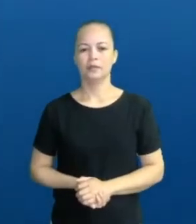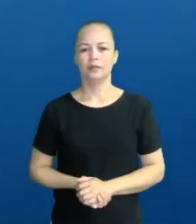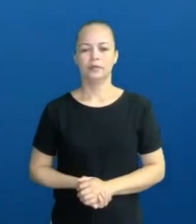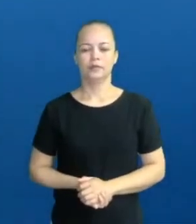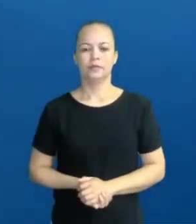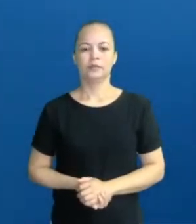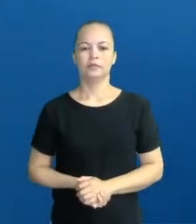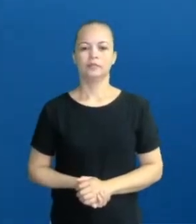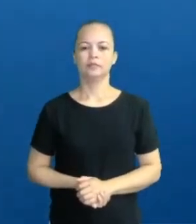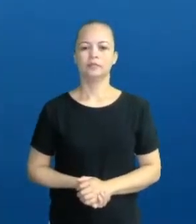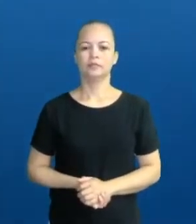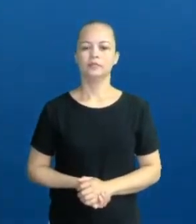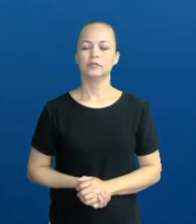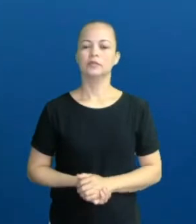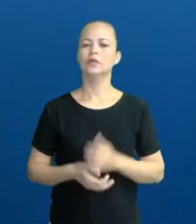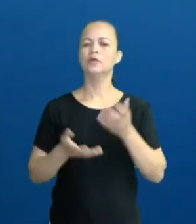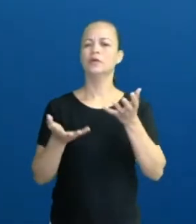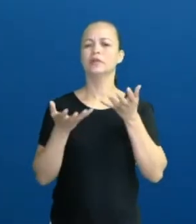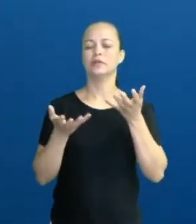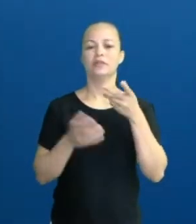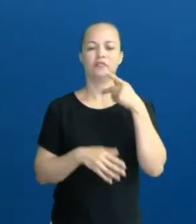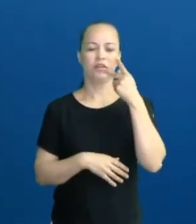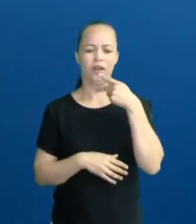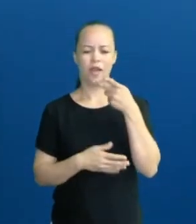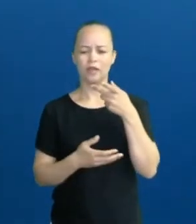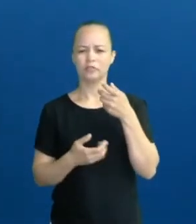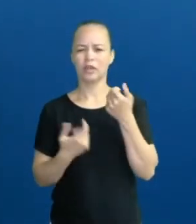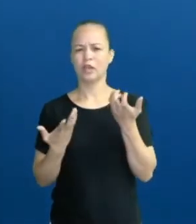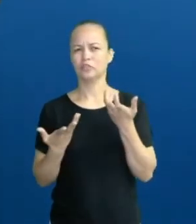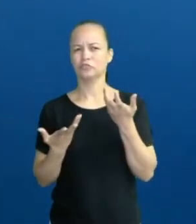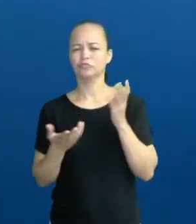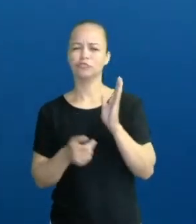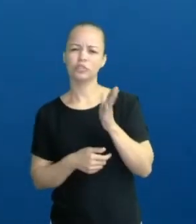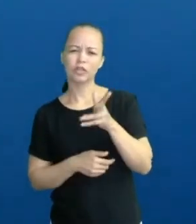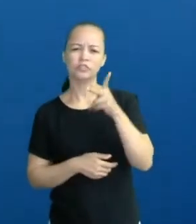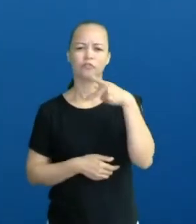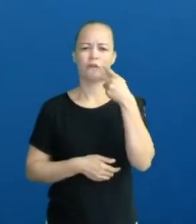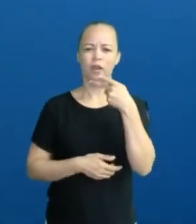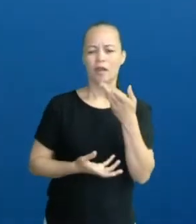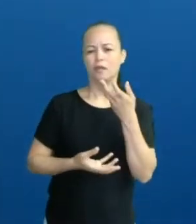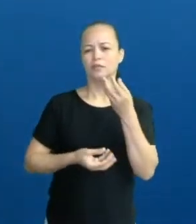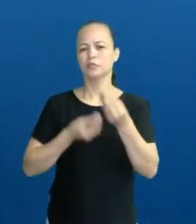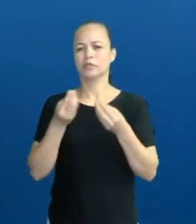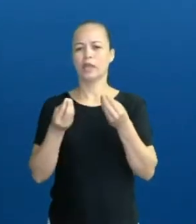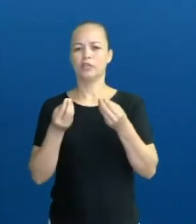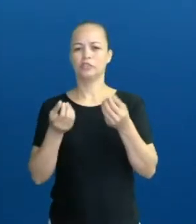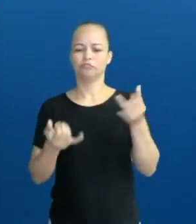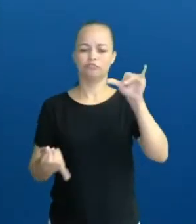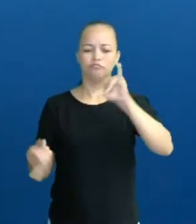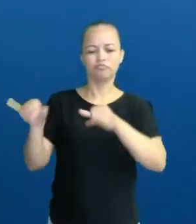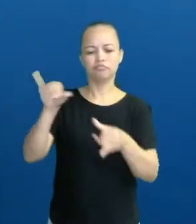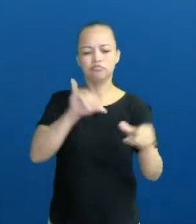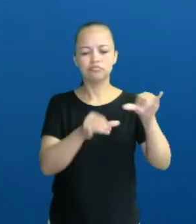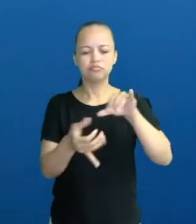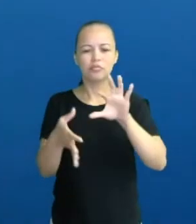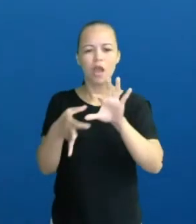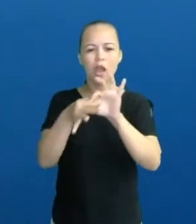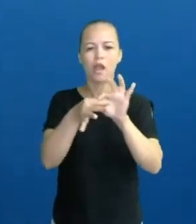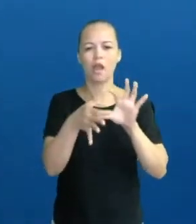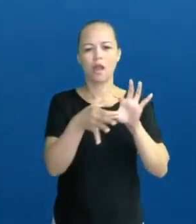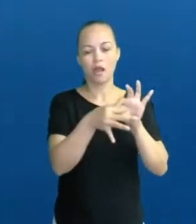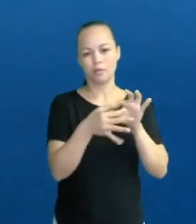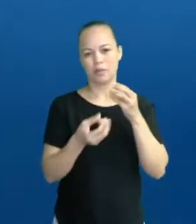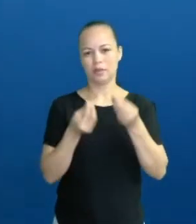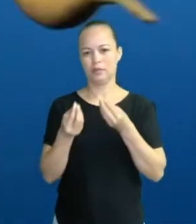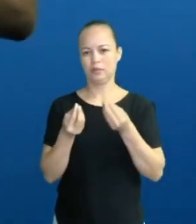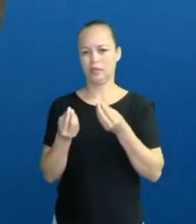aqui, ó, eu queria falar, justamente, já que a gente está falando dessas ligações químicas, já que a gente está falando dos tipos de ligações